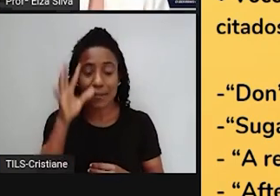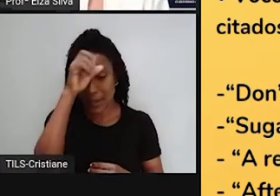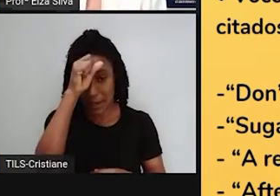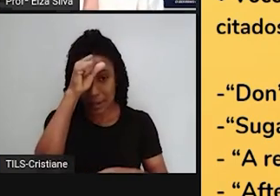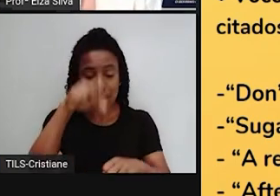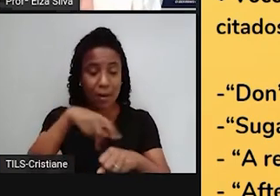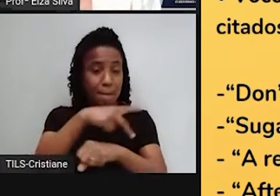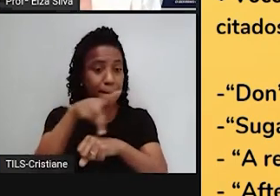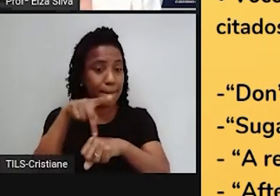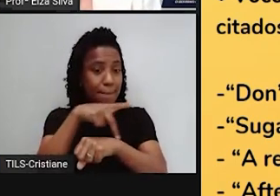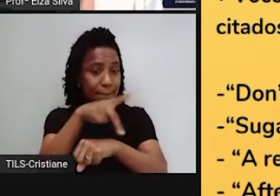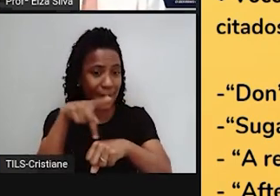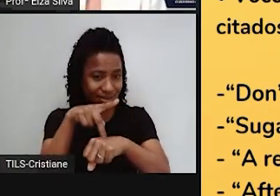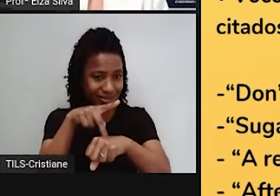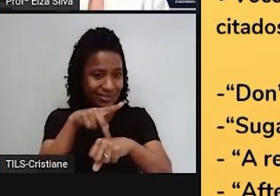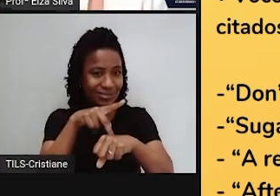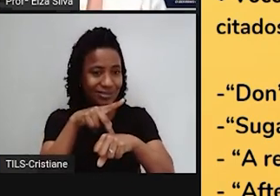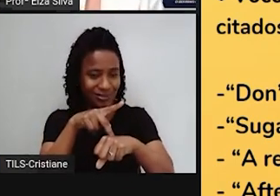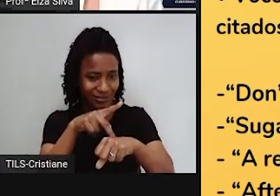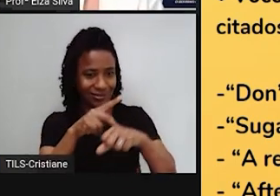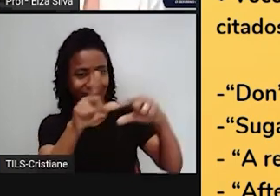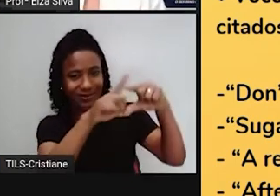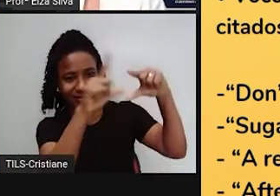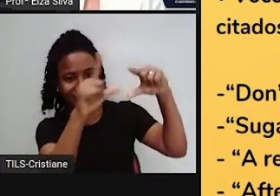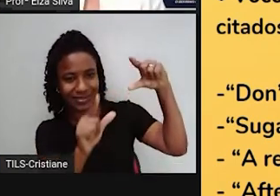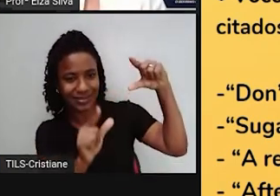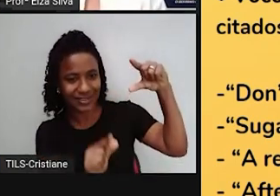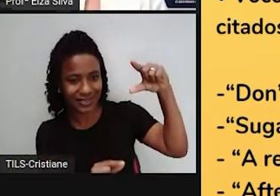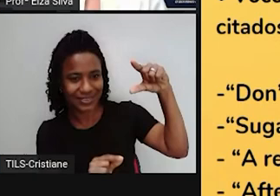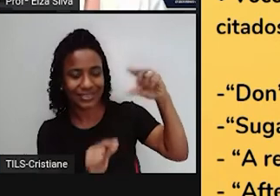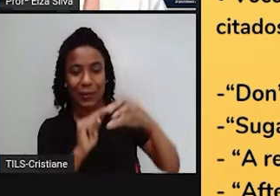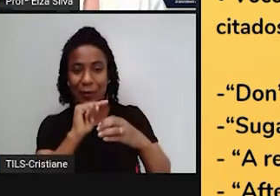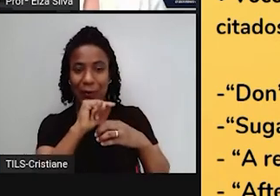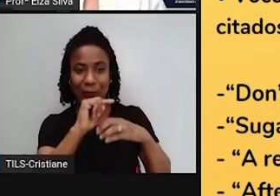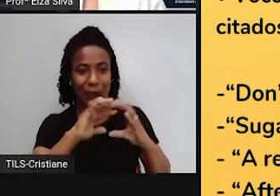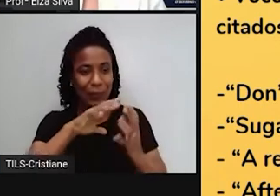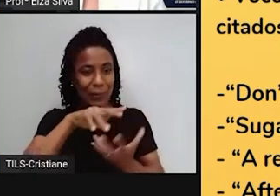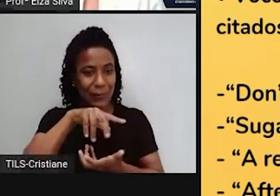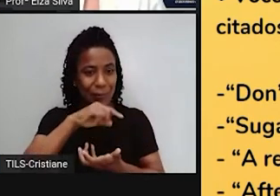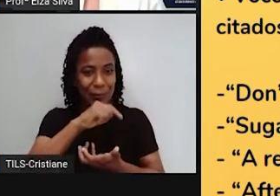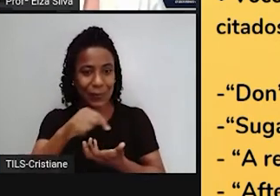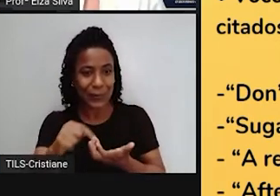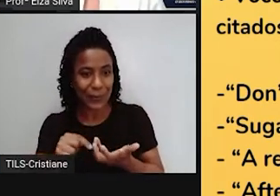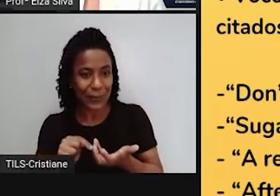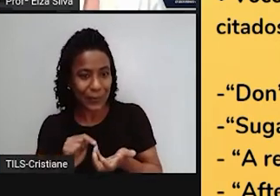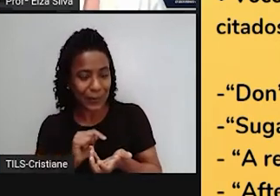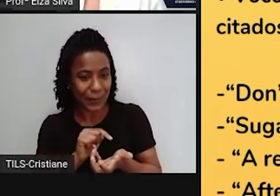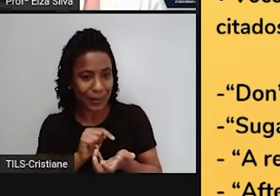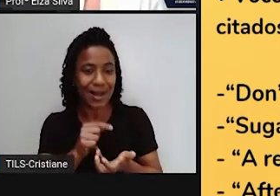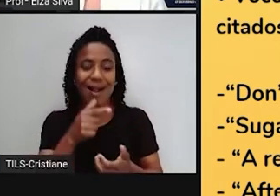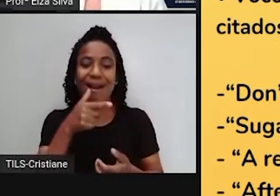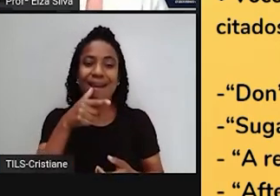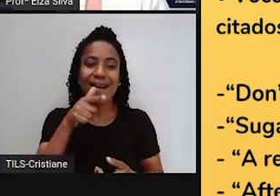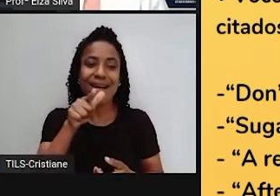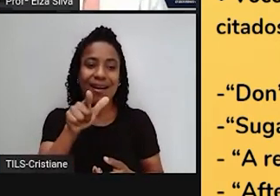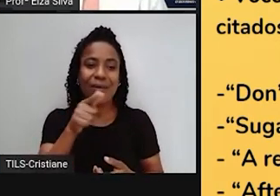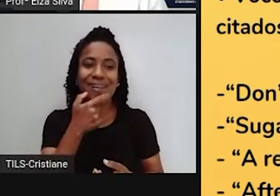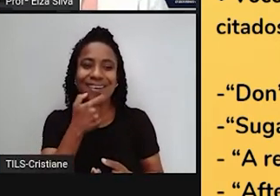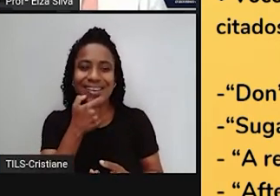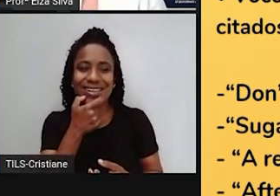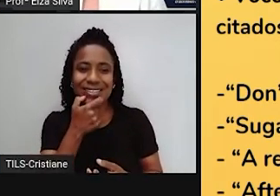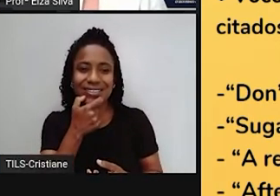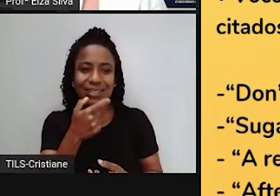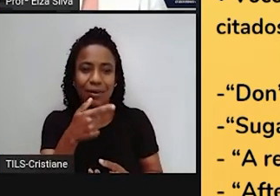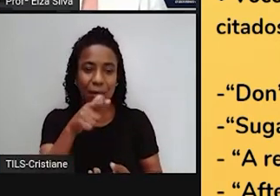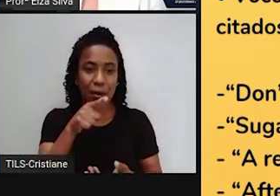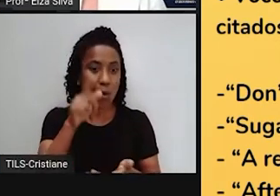países africanos que têm a língua inglesa como língua materna, como língua oficial. Então, por exemplo, eu